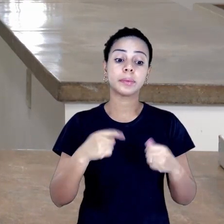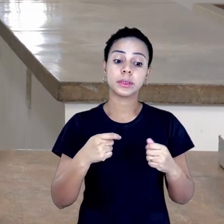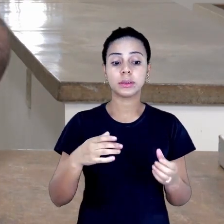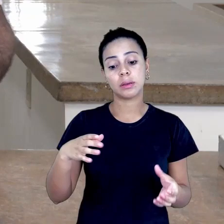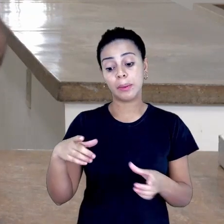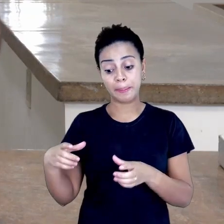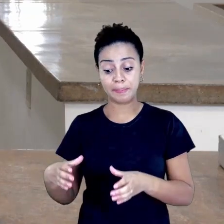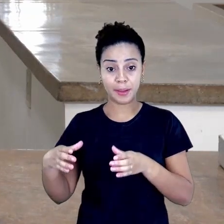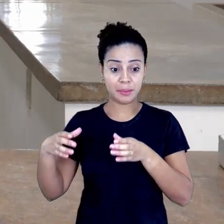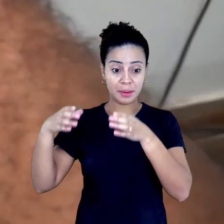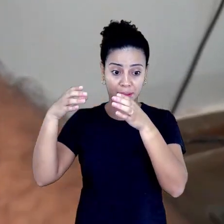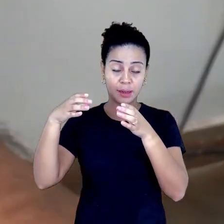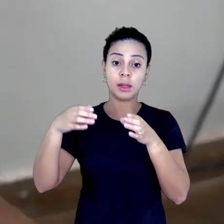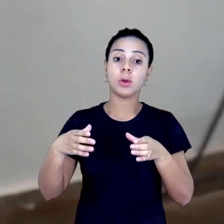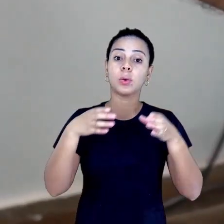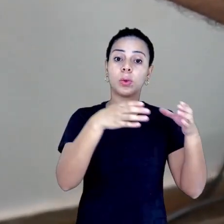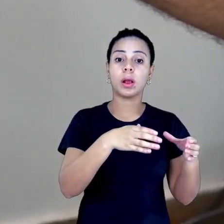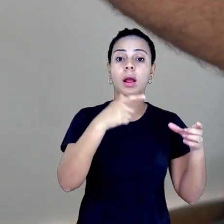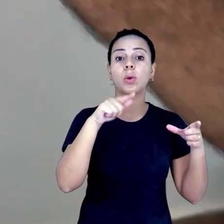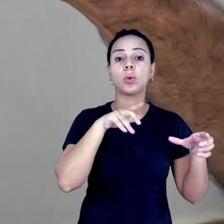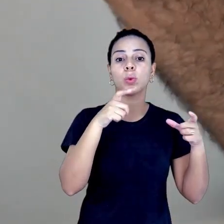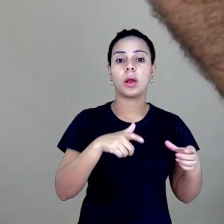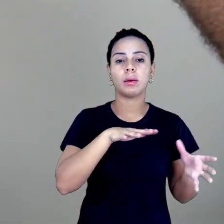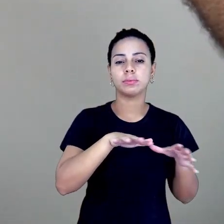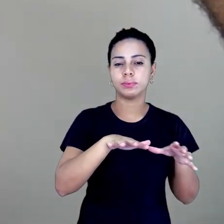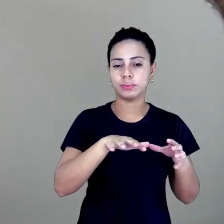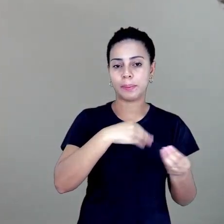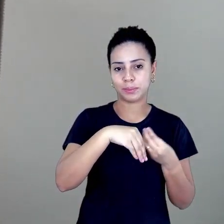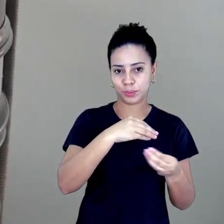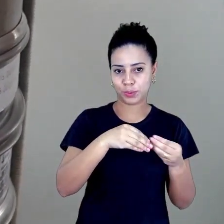de peneiras e levados para o agitador mecânico.